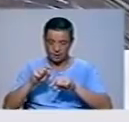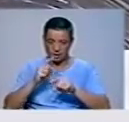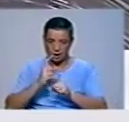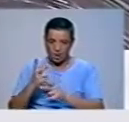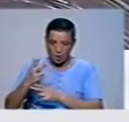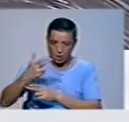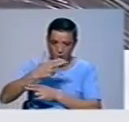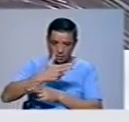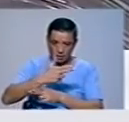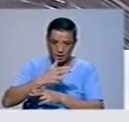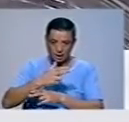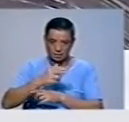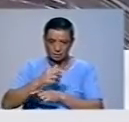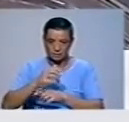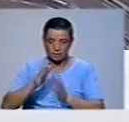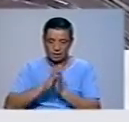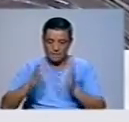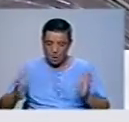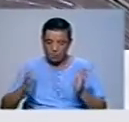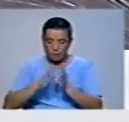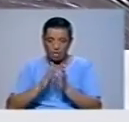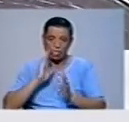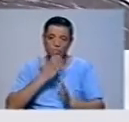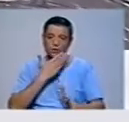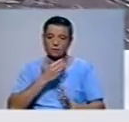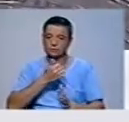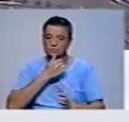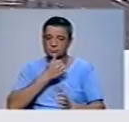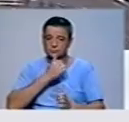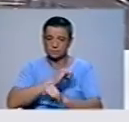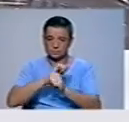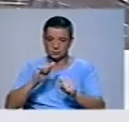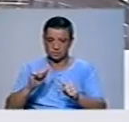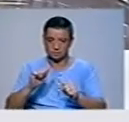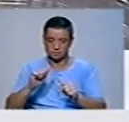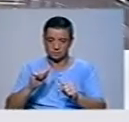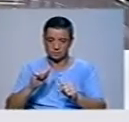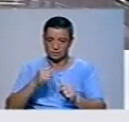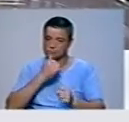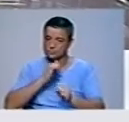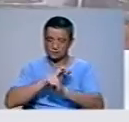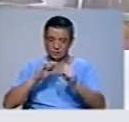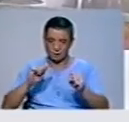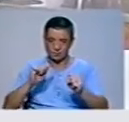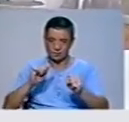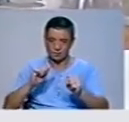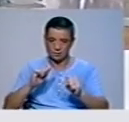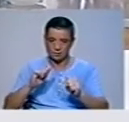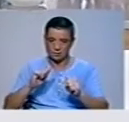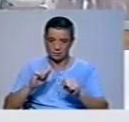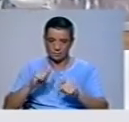nossos rissóis, maiores ou mais pequeninos, de acordo com o nosso gosto pessoal, com aquilo para que se